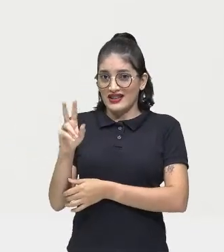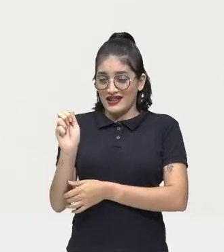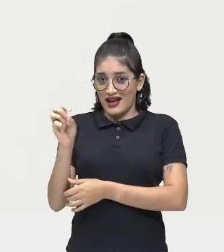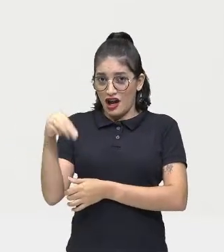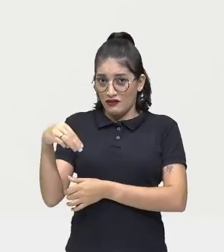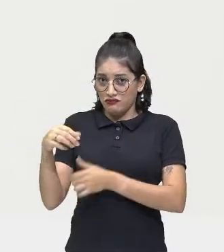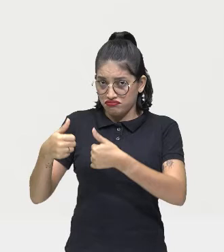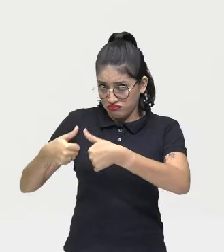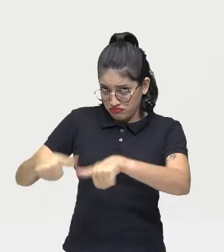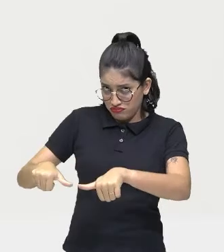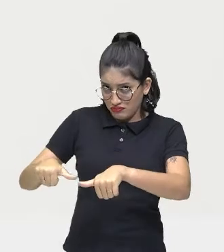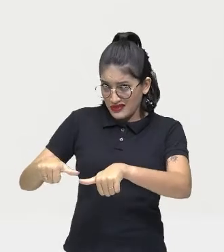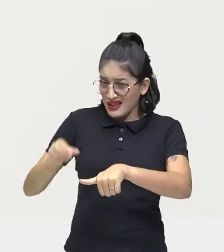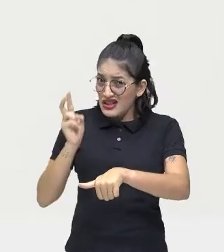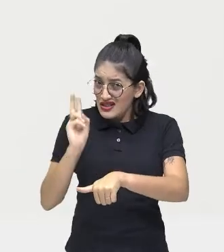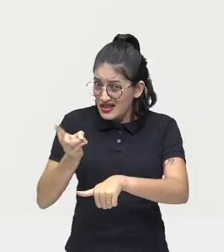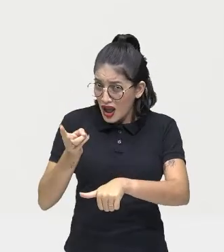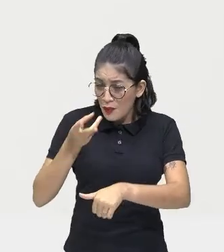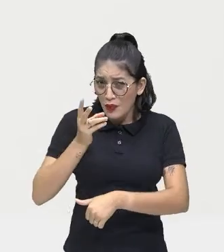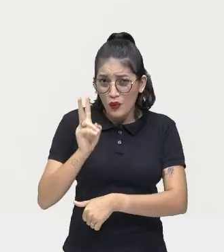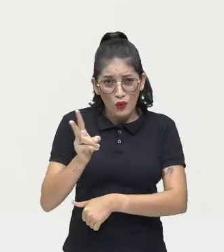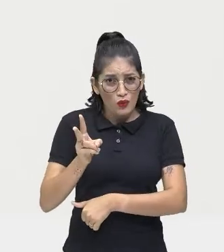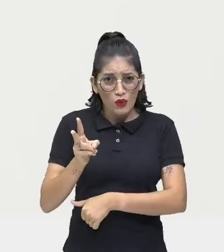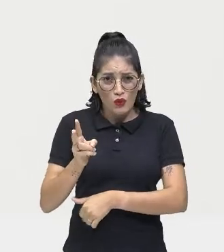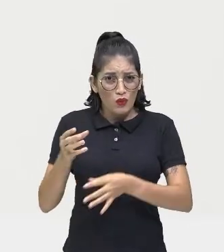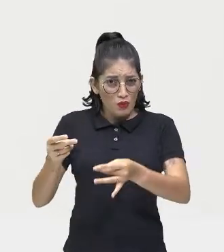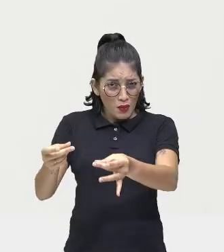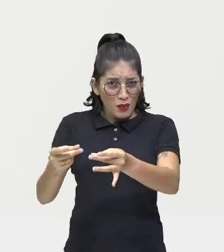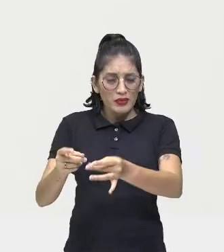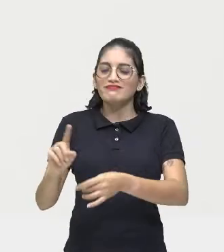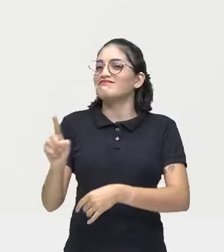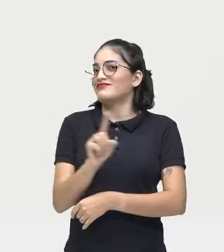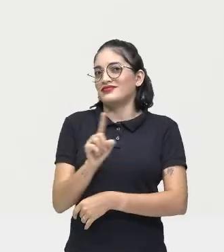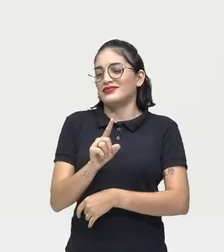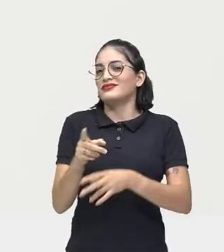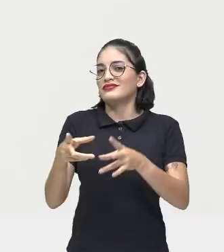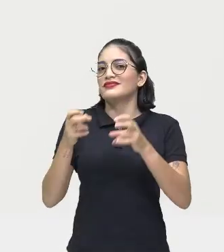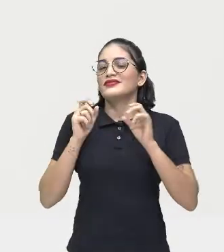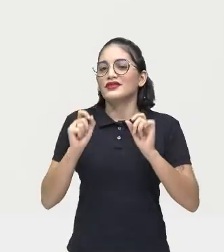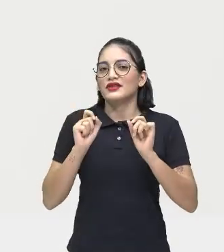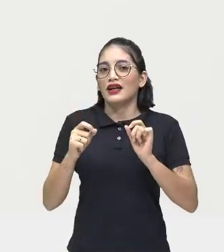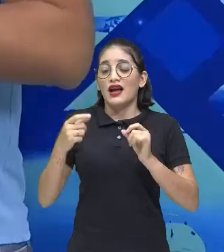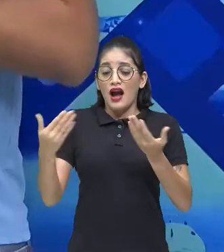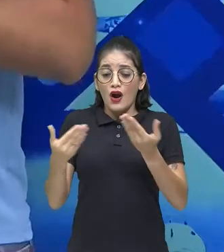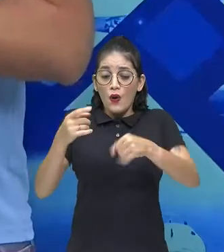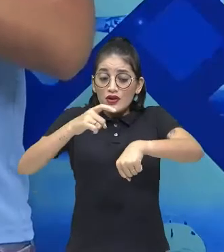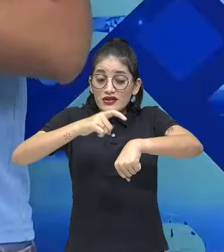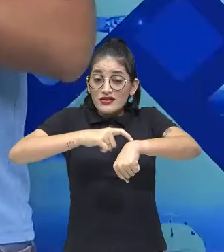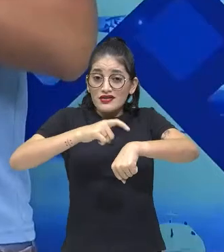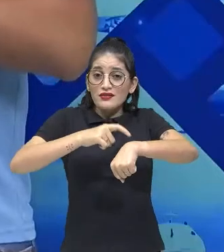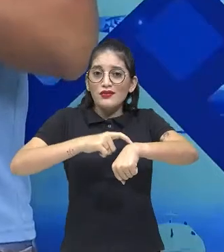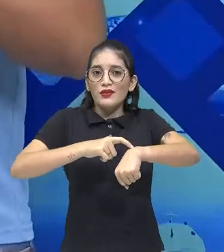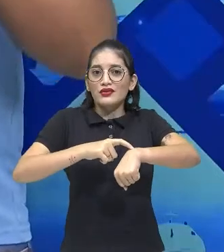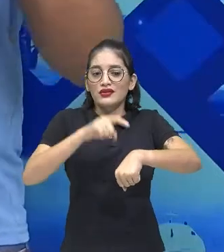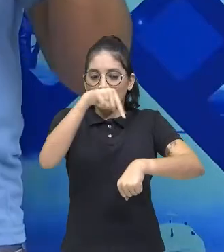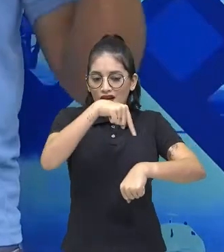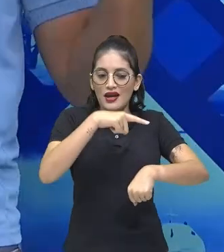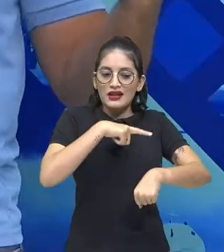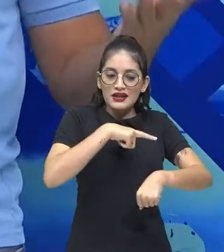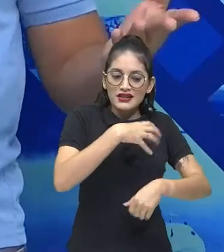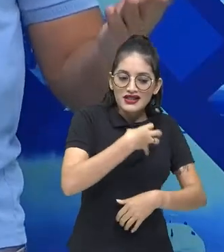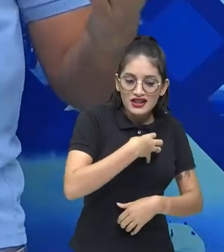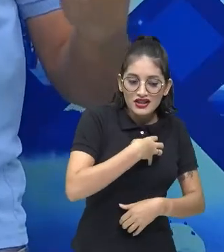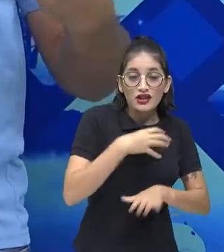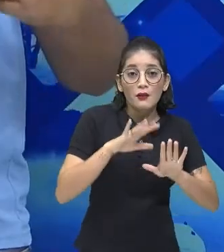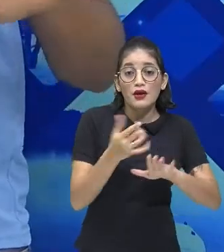elas sempre foram assim, que elas são assim? Não. Percebo que é algo que neste momento está desta forma, mas em